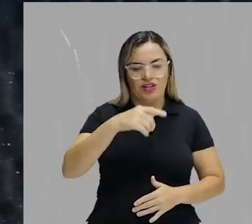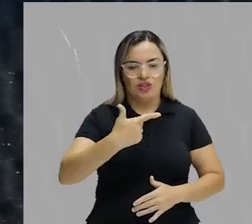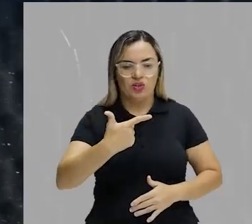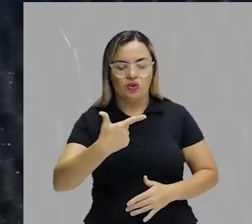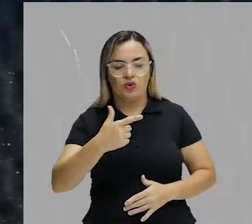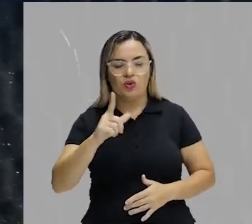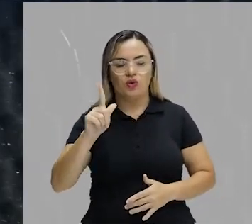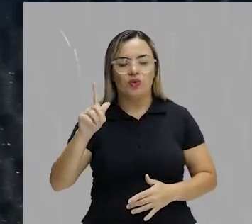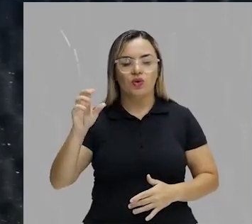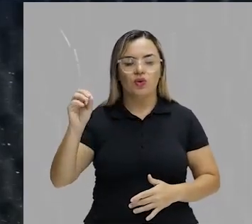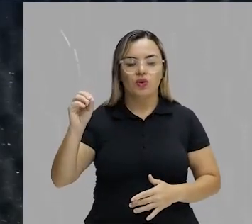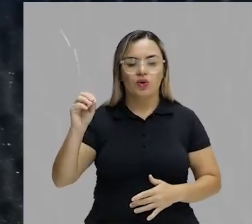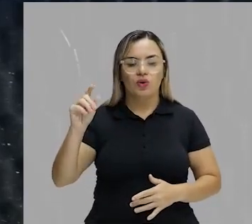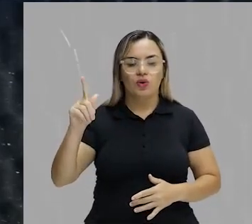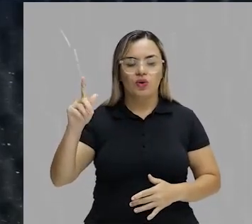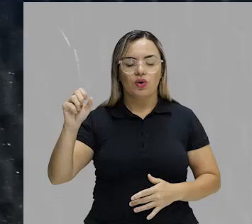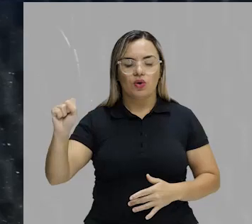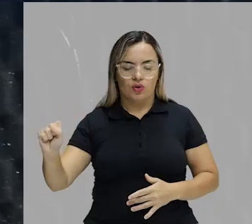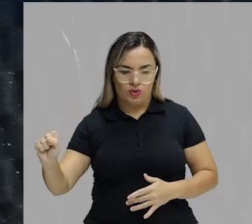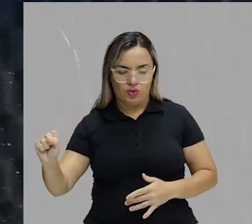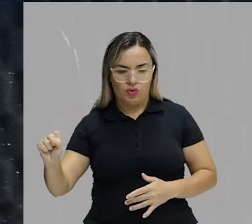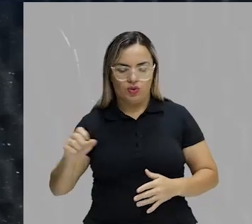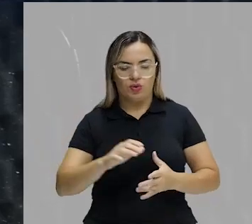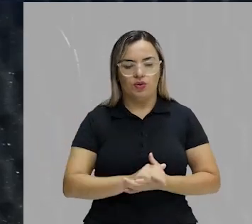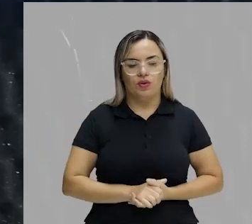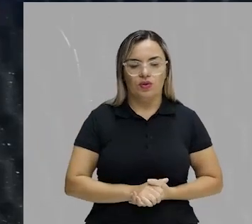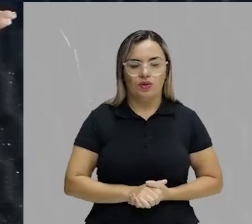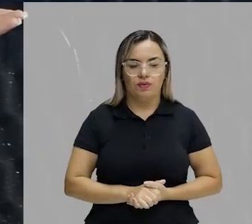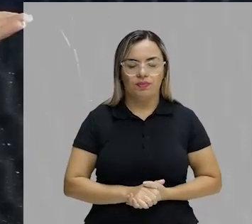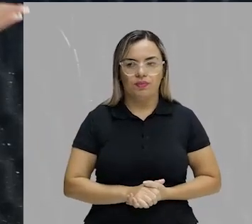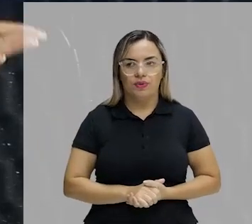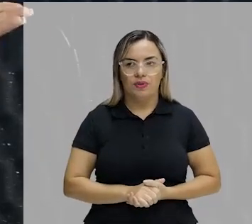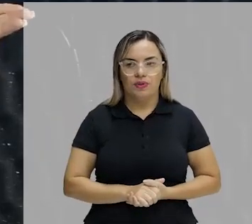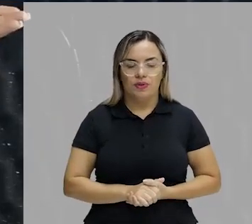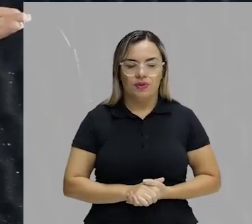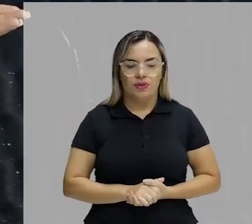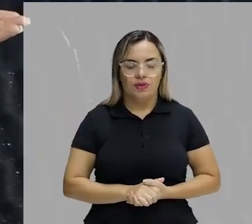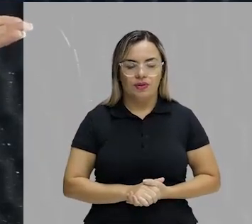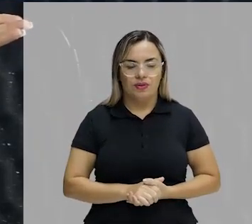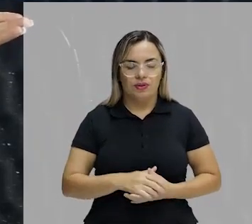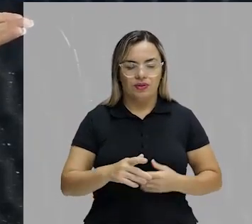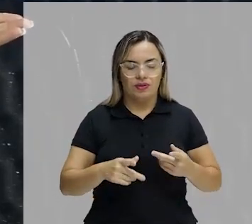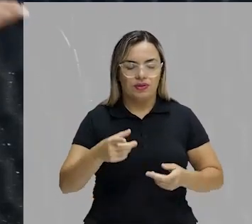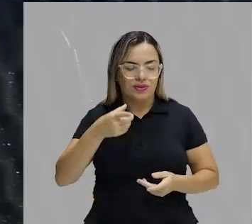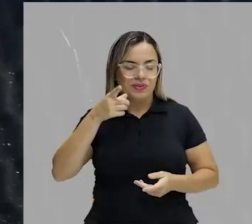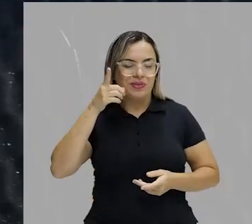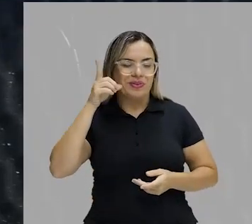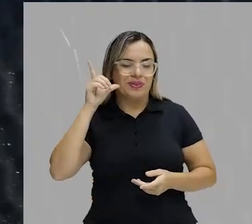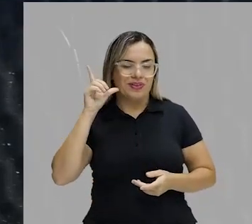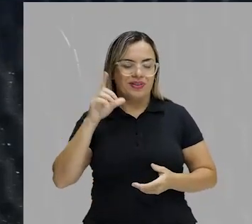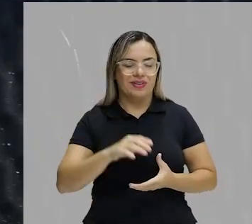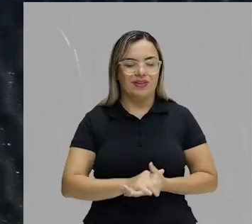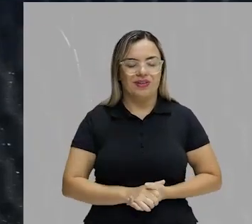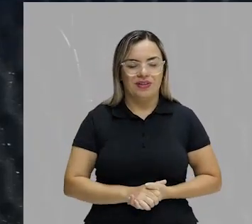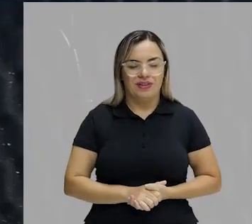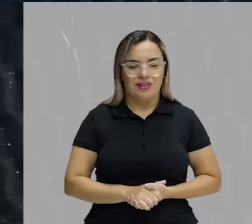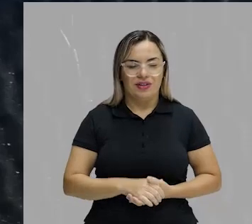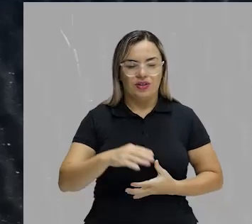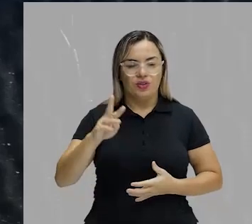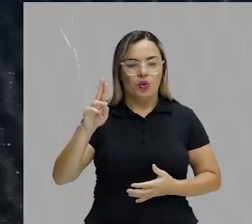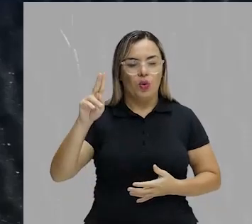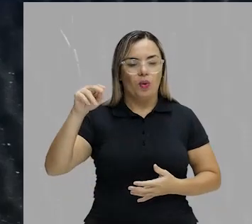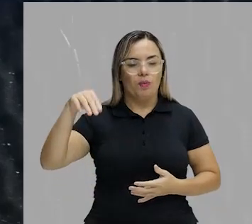Não só jogou, mas também marcou 2 gols, não foi? 2 gols, não foi, Júnior? Foi 2 gols de Bruno